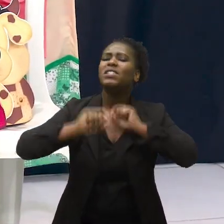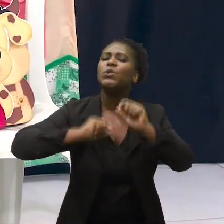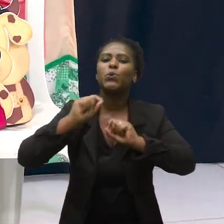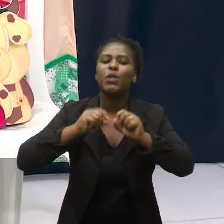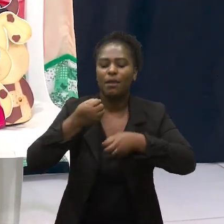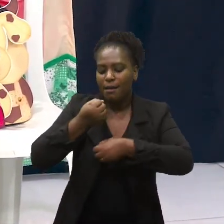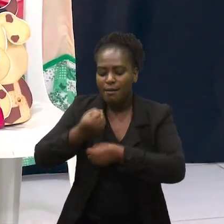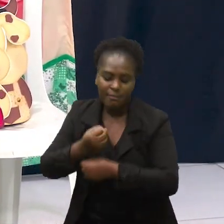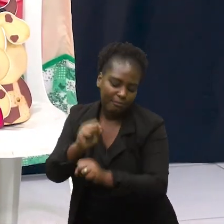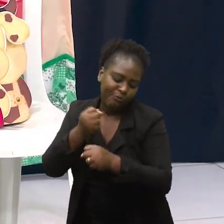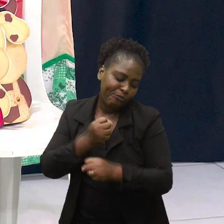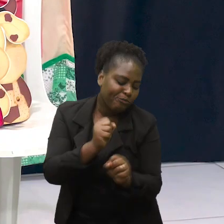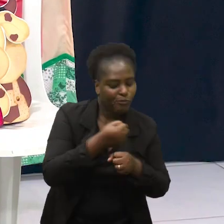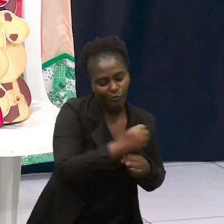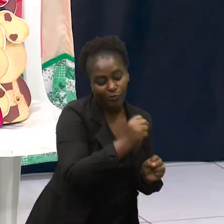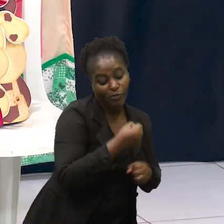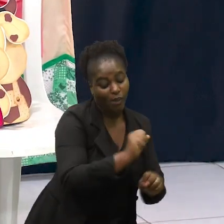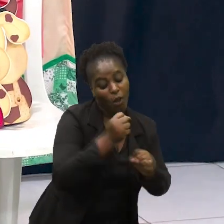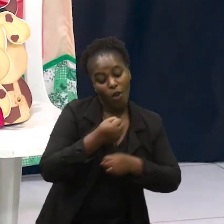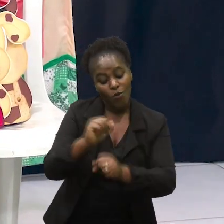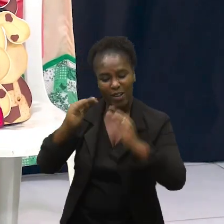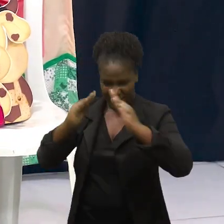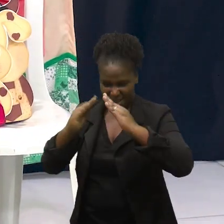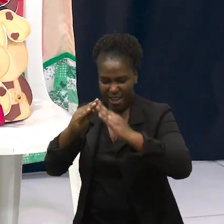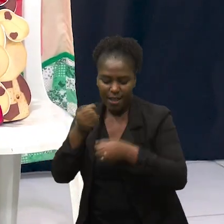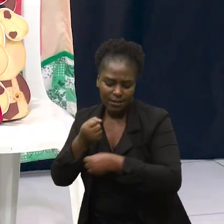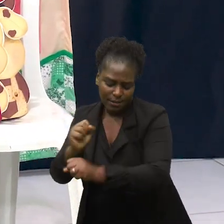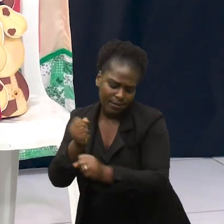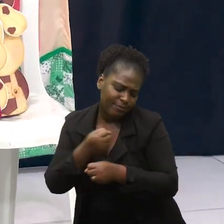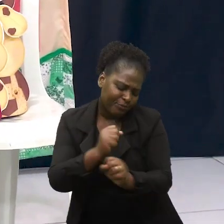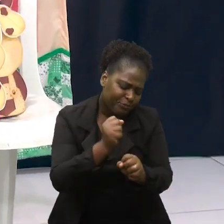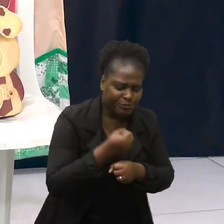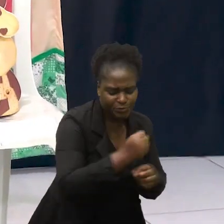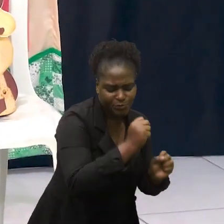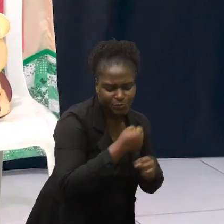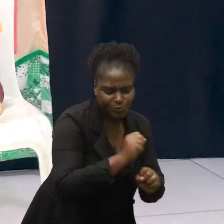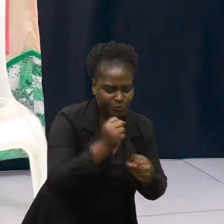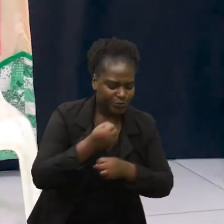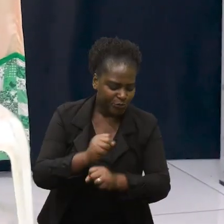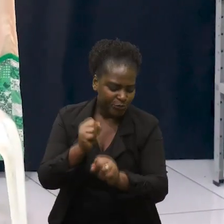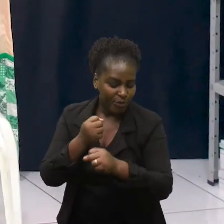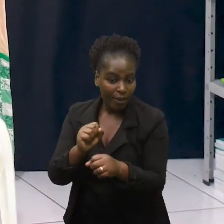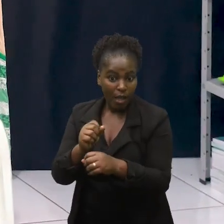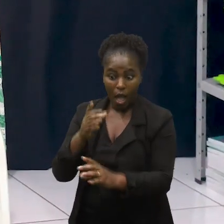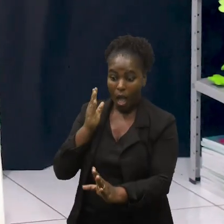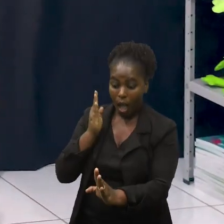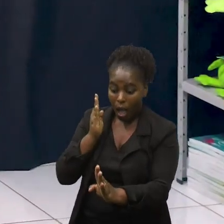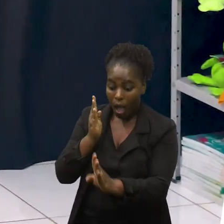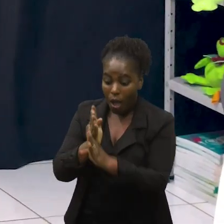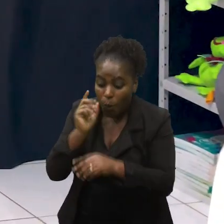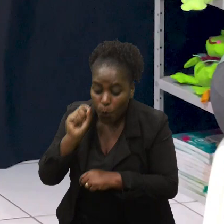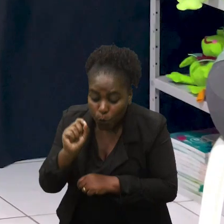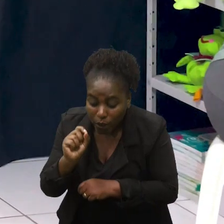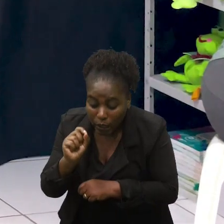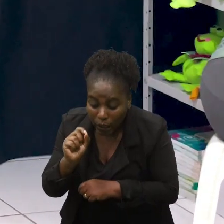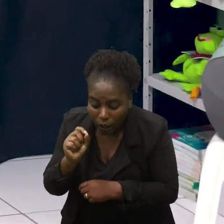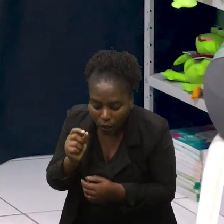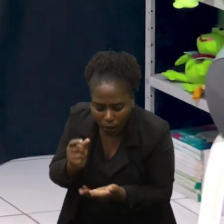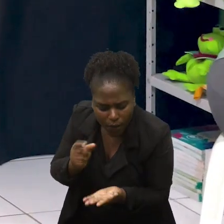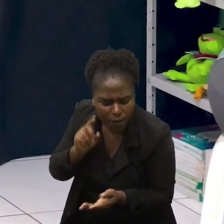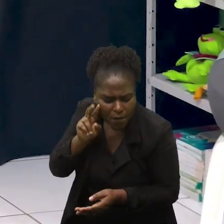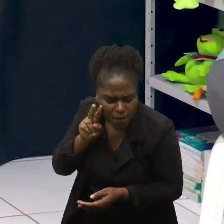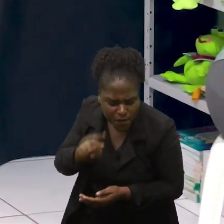Aí ela encontrou moeda no chão, foi até a sua janela